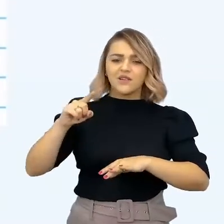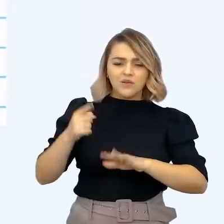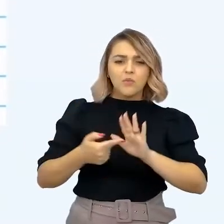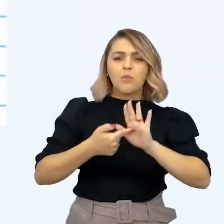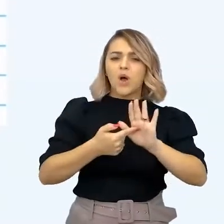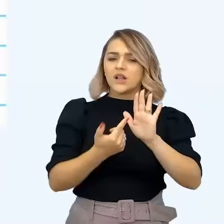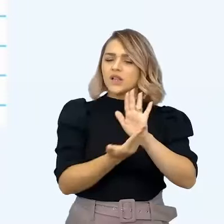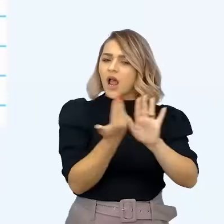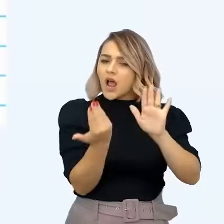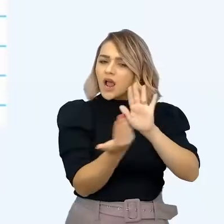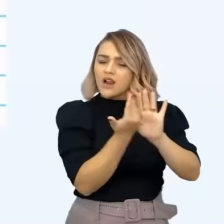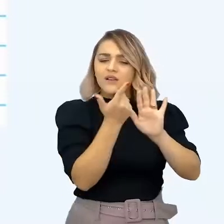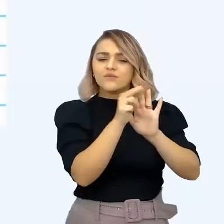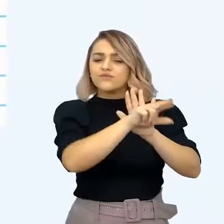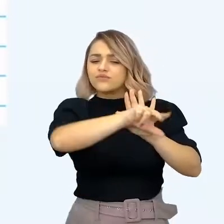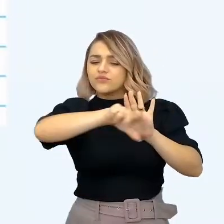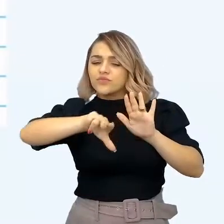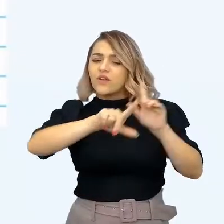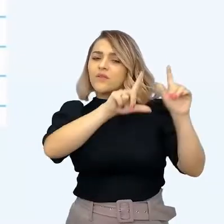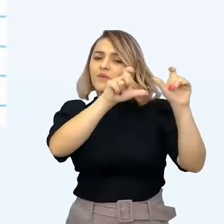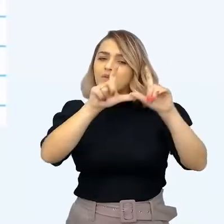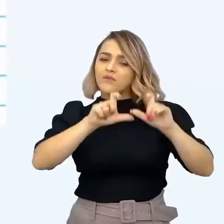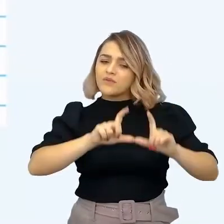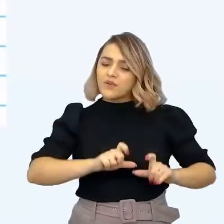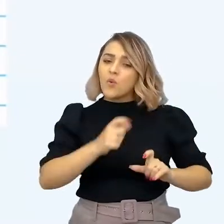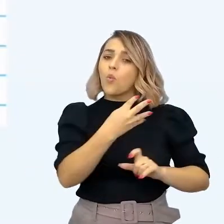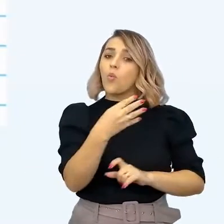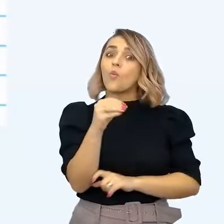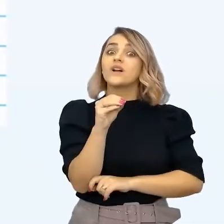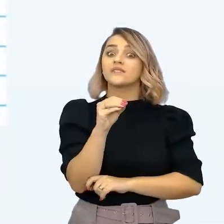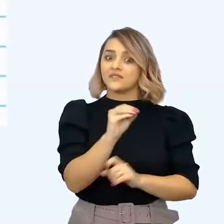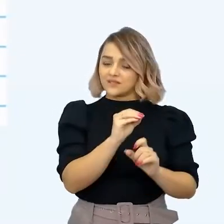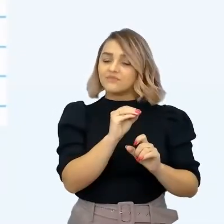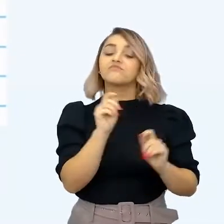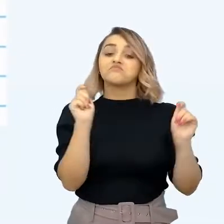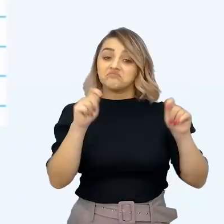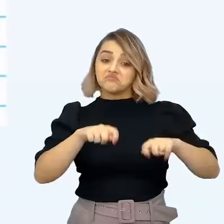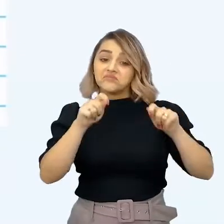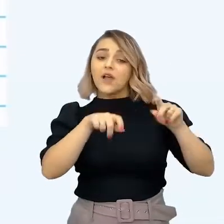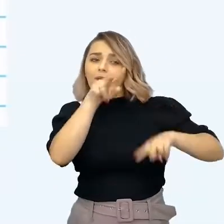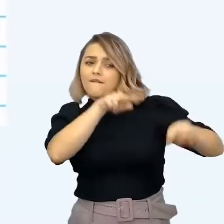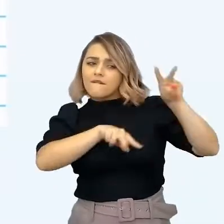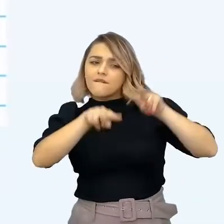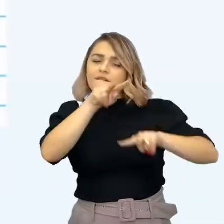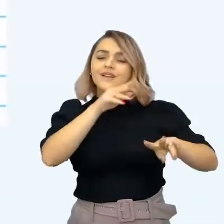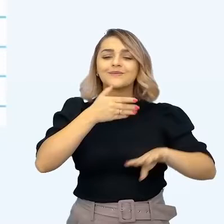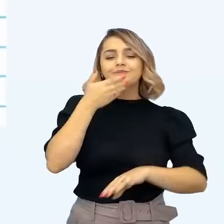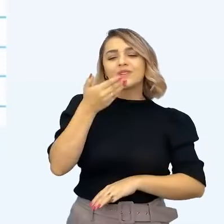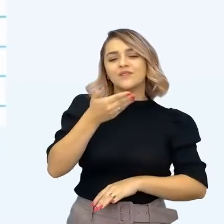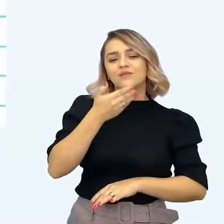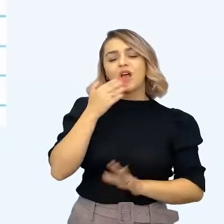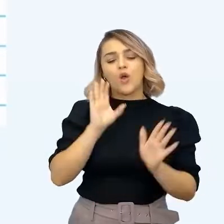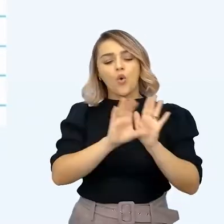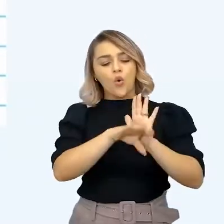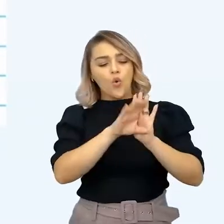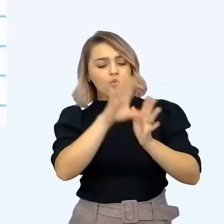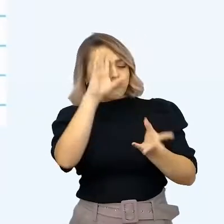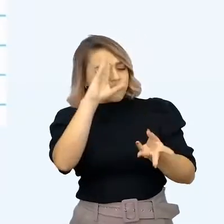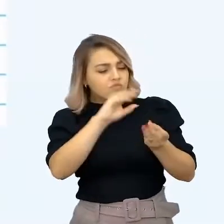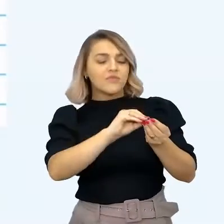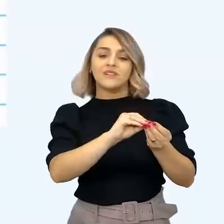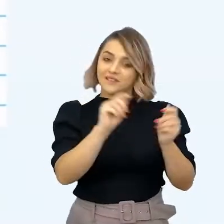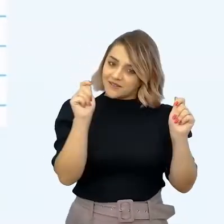com mais de 400 fotografias e 50 figuras que facilitam a visualização de aspectos conceituais, tornando seu conteúdo